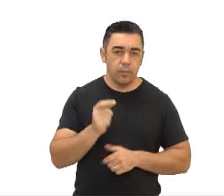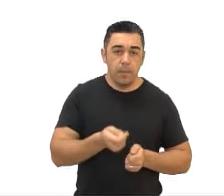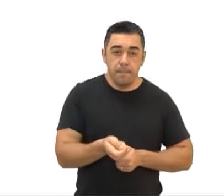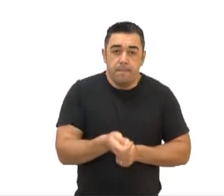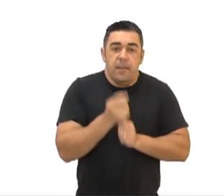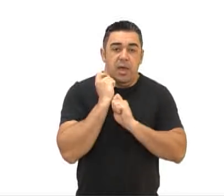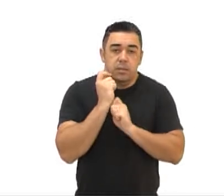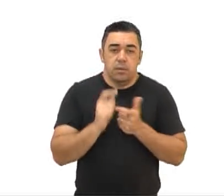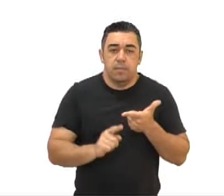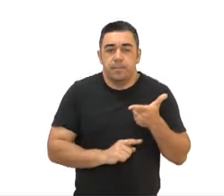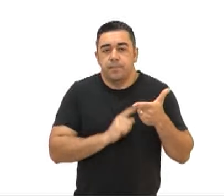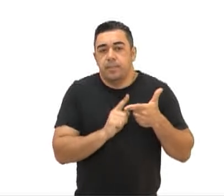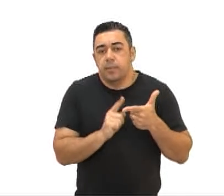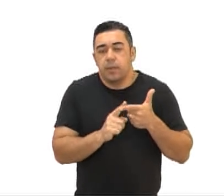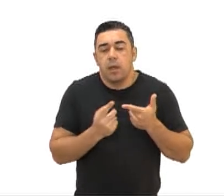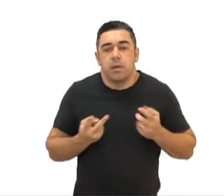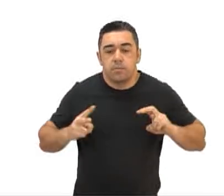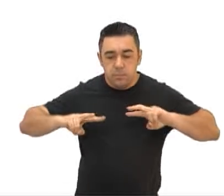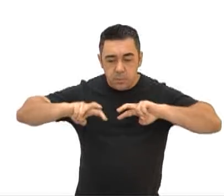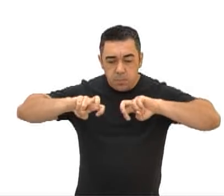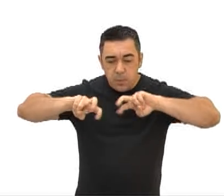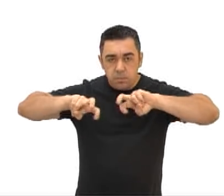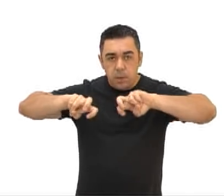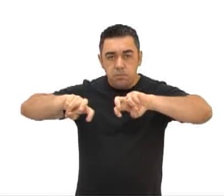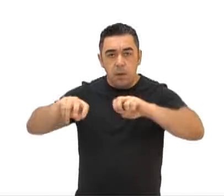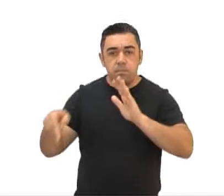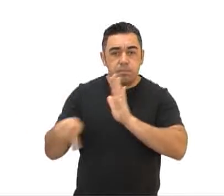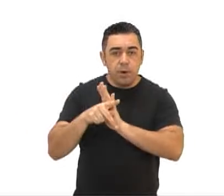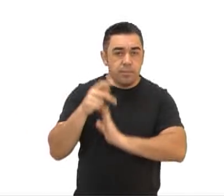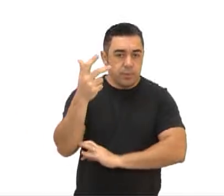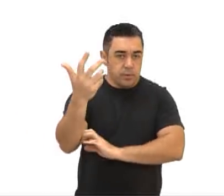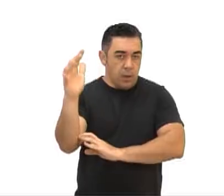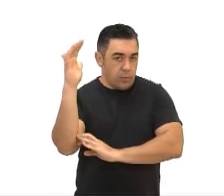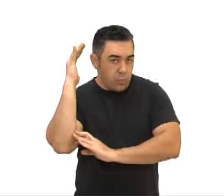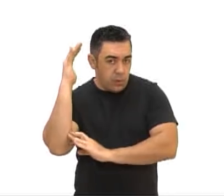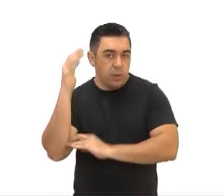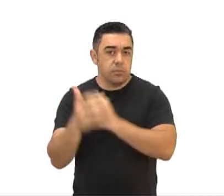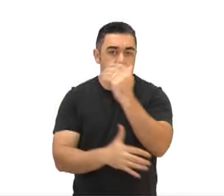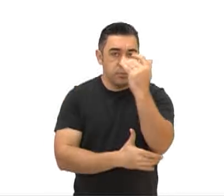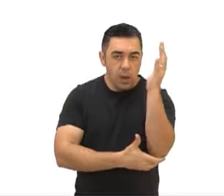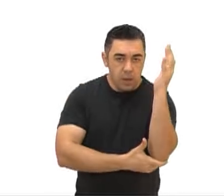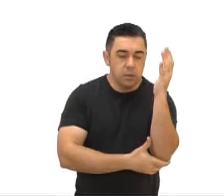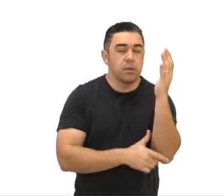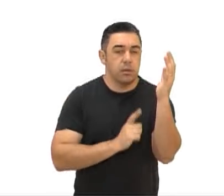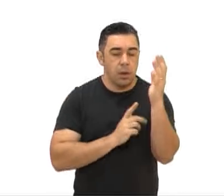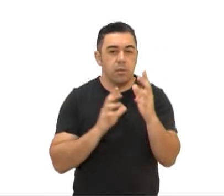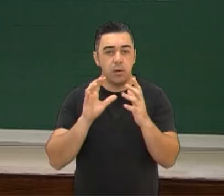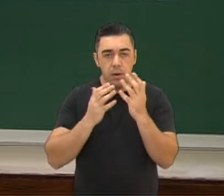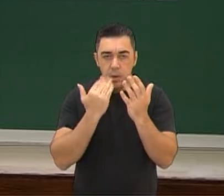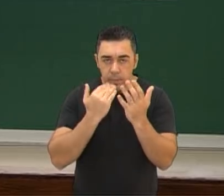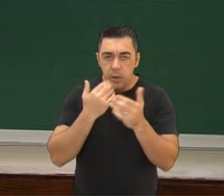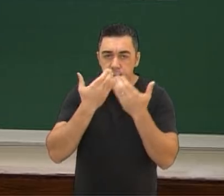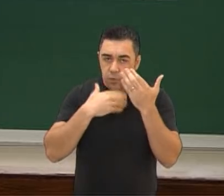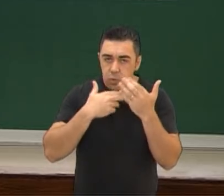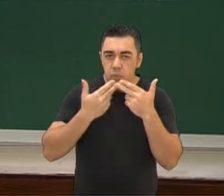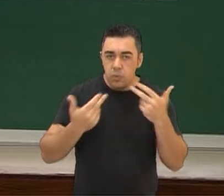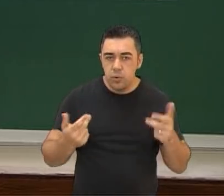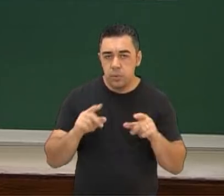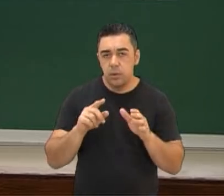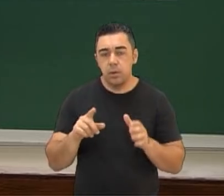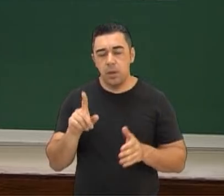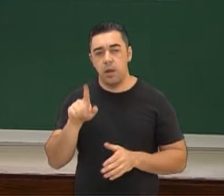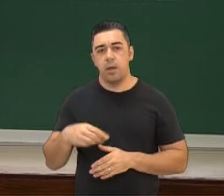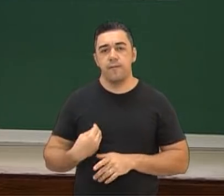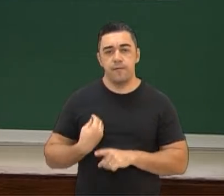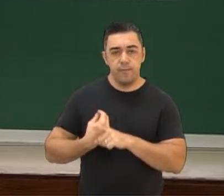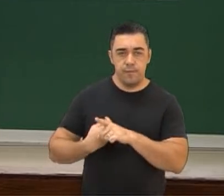pesca e a busca por recursos naturais na própria mata ali, na vegetação, nas áreas onde eles estão vivendo,